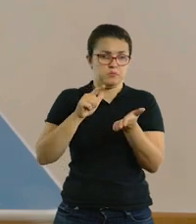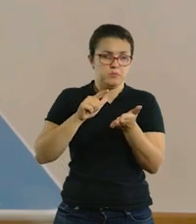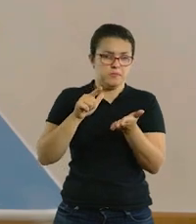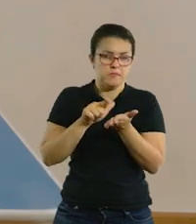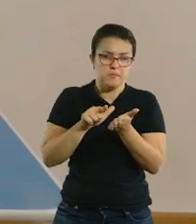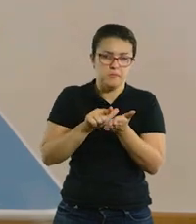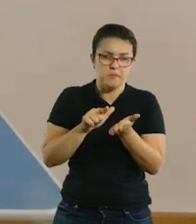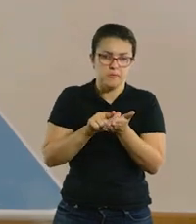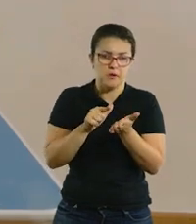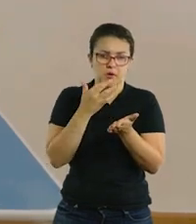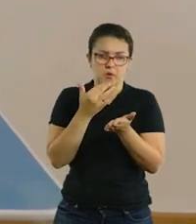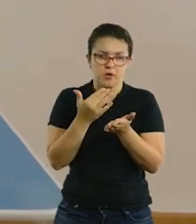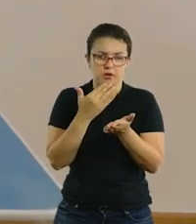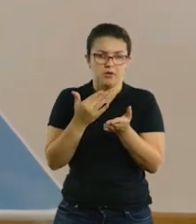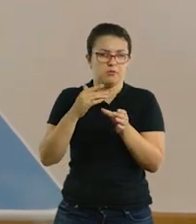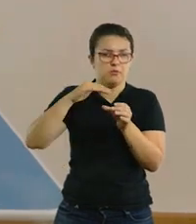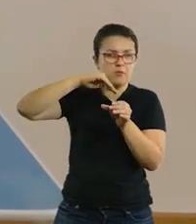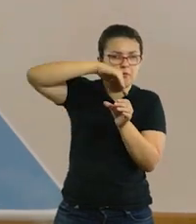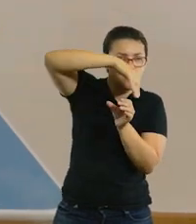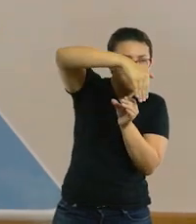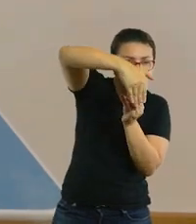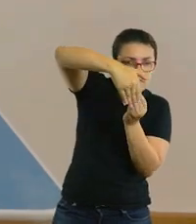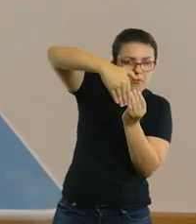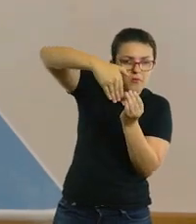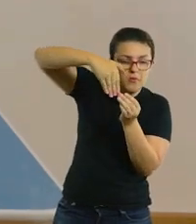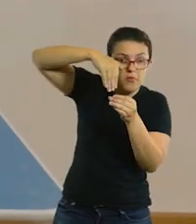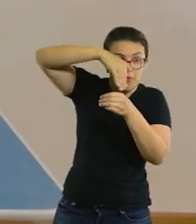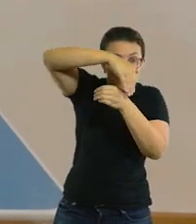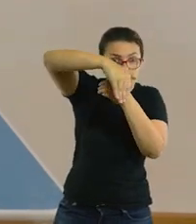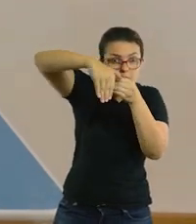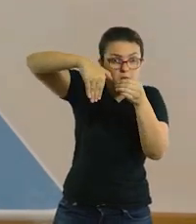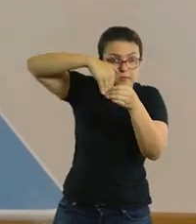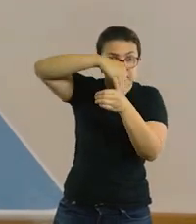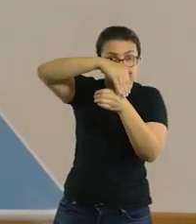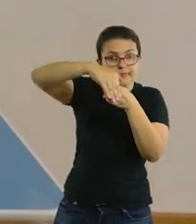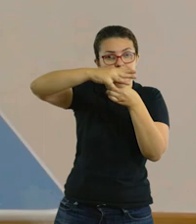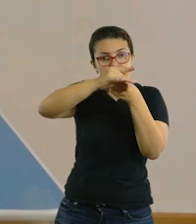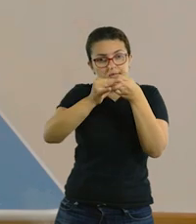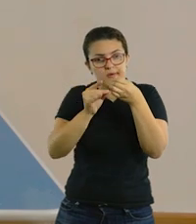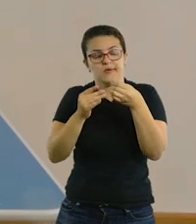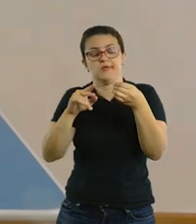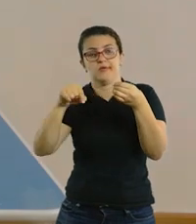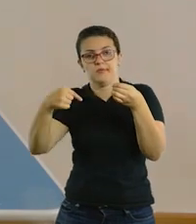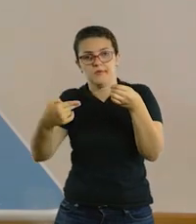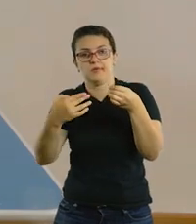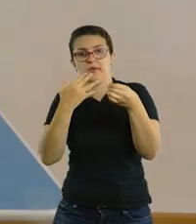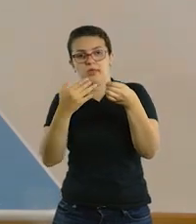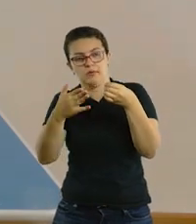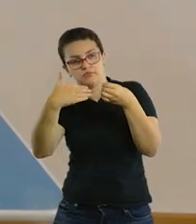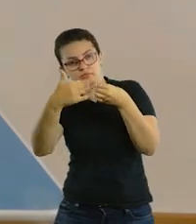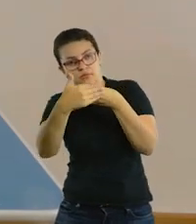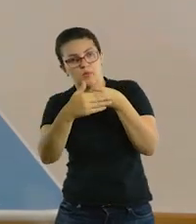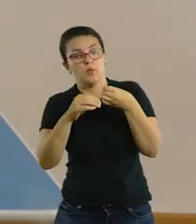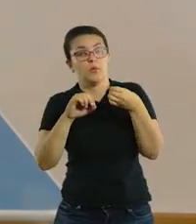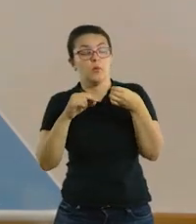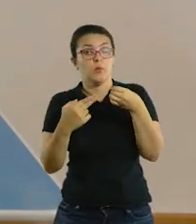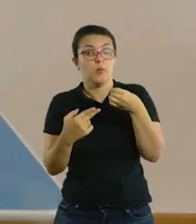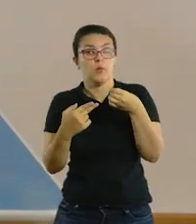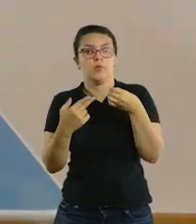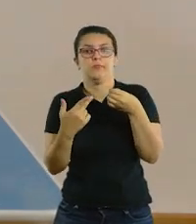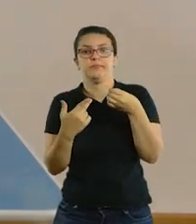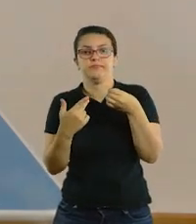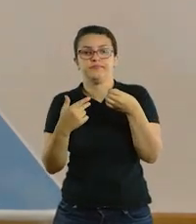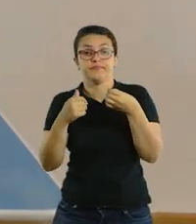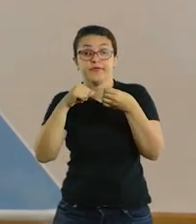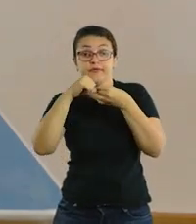envolvido em papel que vocês mesmos pintem na casa de vocês, ou vocês podem dar o acabamento com tinta,